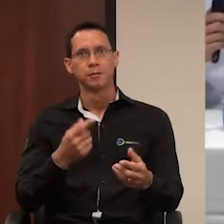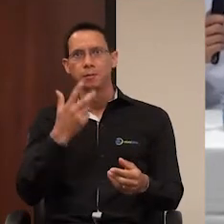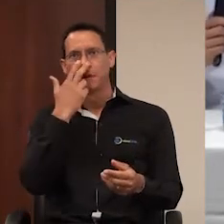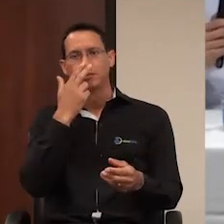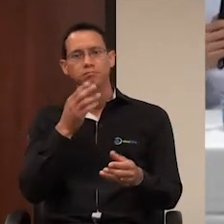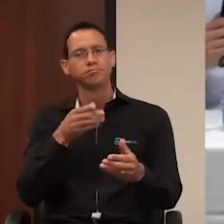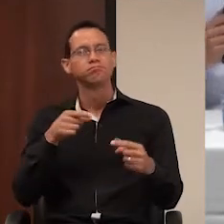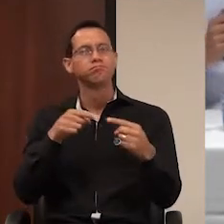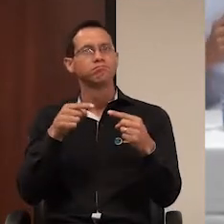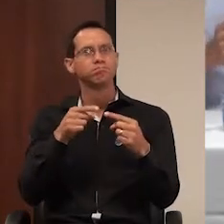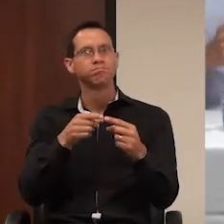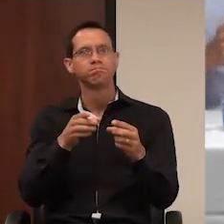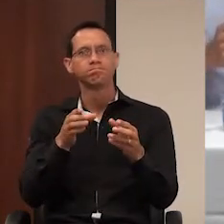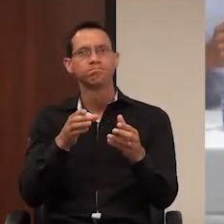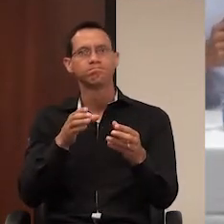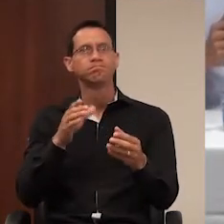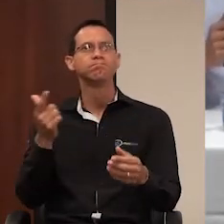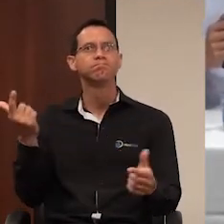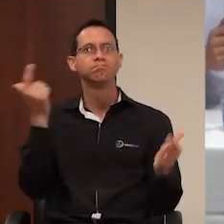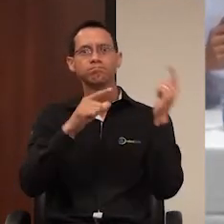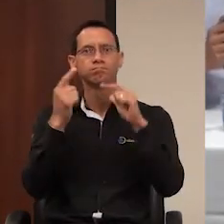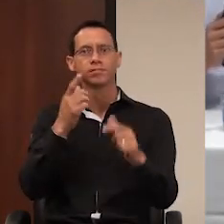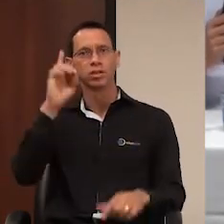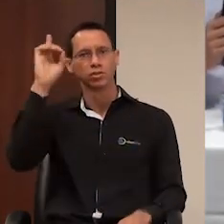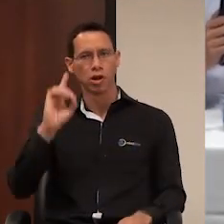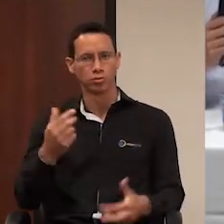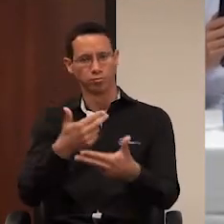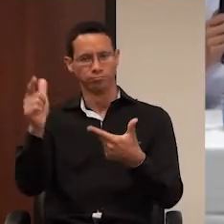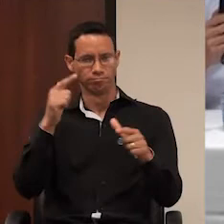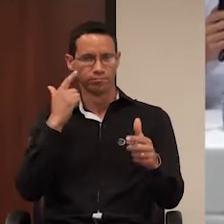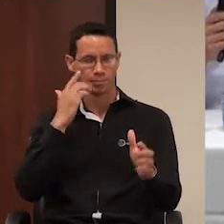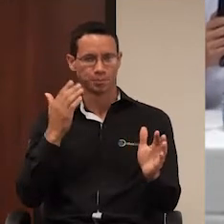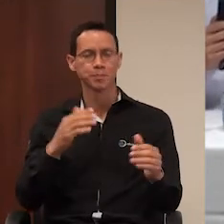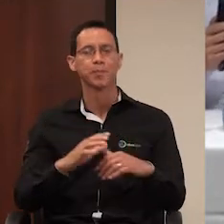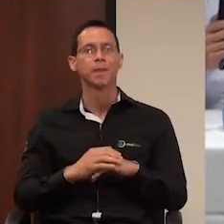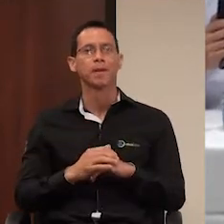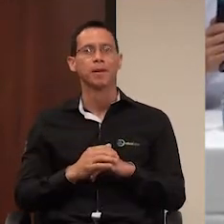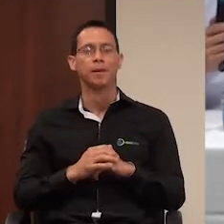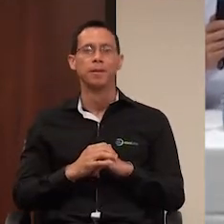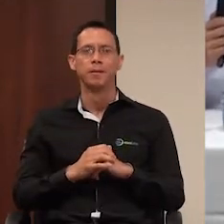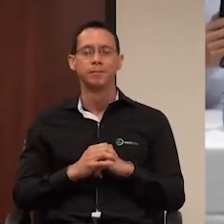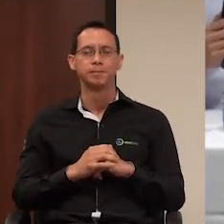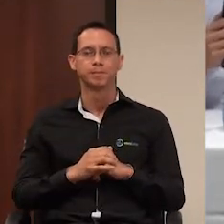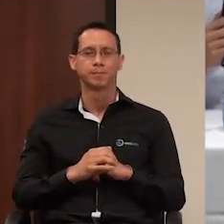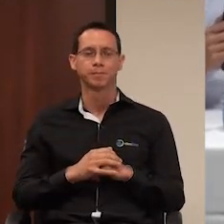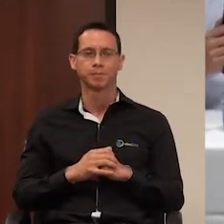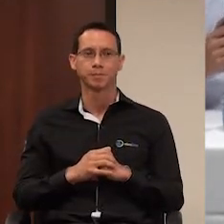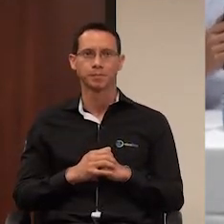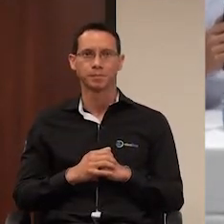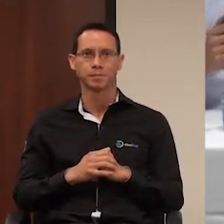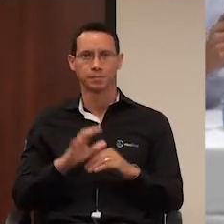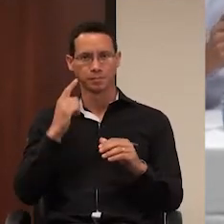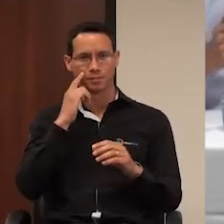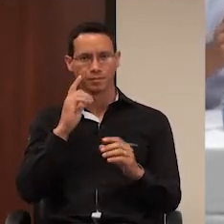direitos. Talvez por isso seja um número tão grande assim. Impacta muito na dinâmica